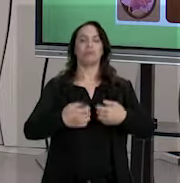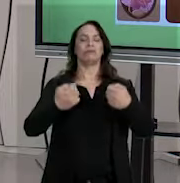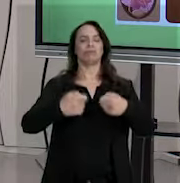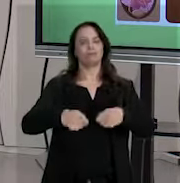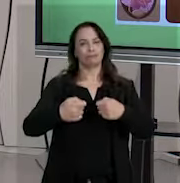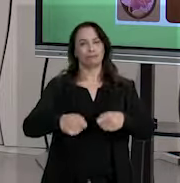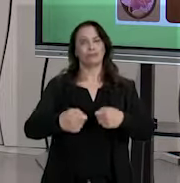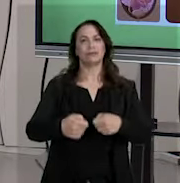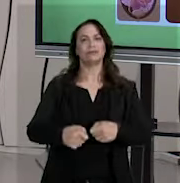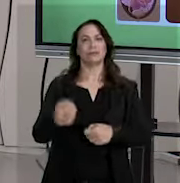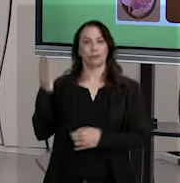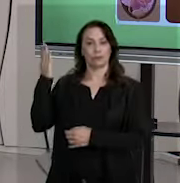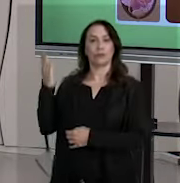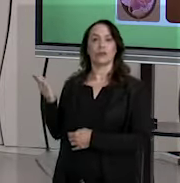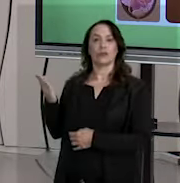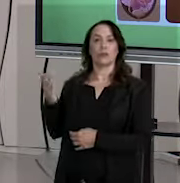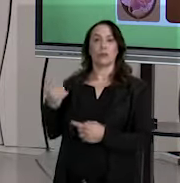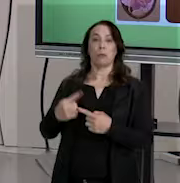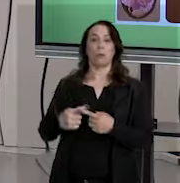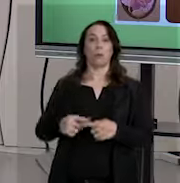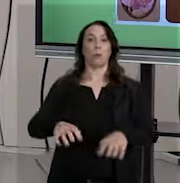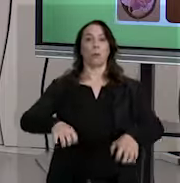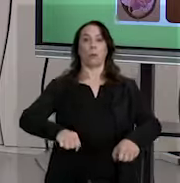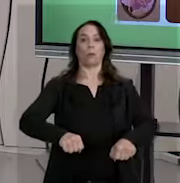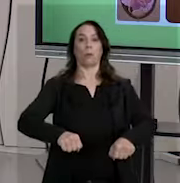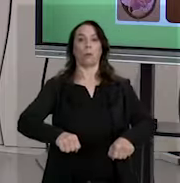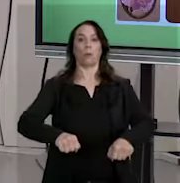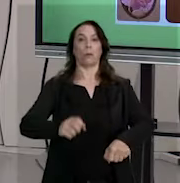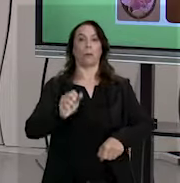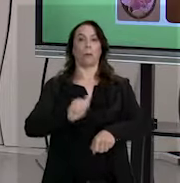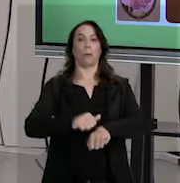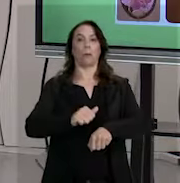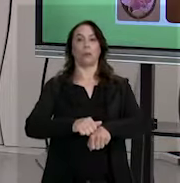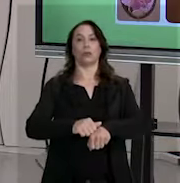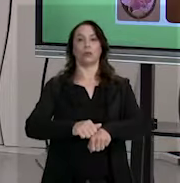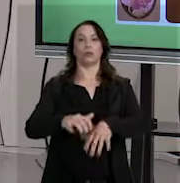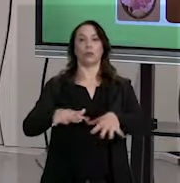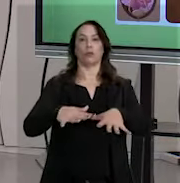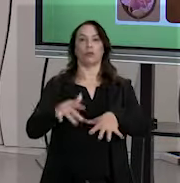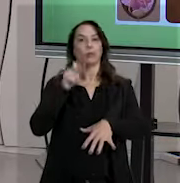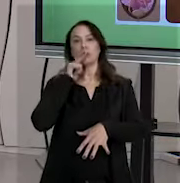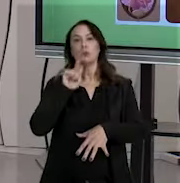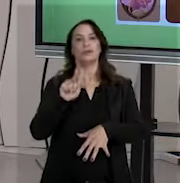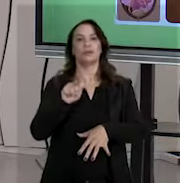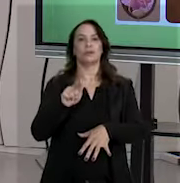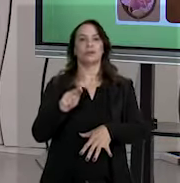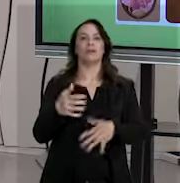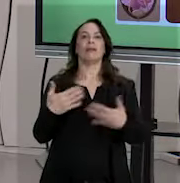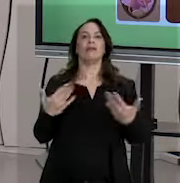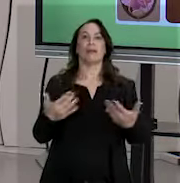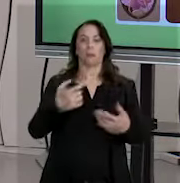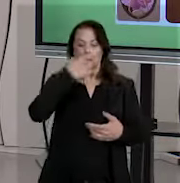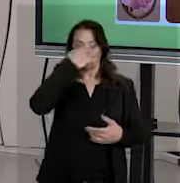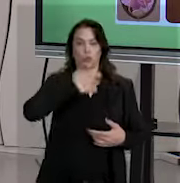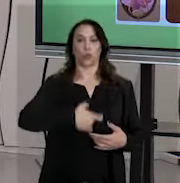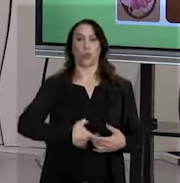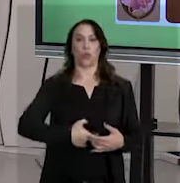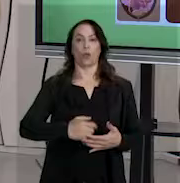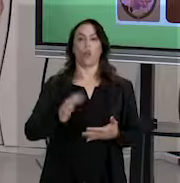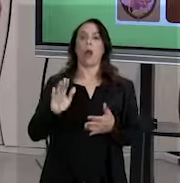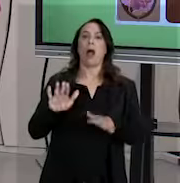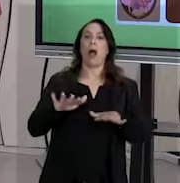seria completamente rígido, né? É. Assim como fica o nosso tronco, a gente não consegue. Você tem um certo movimento, mas você